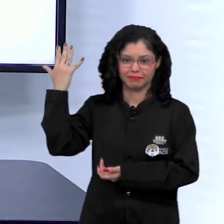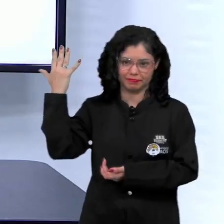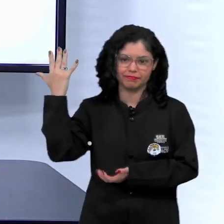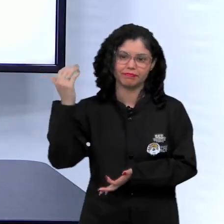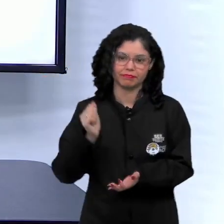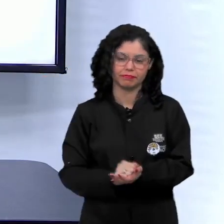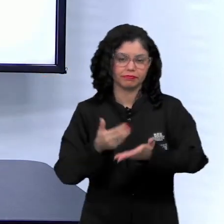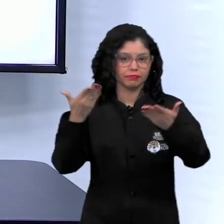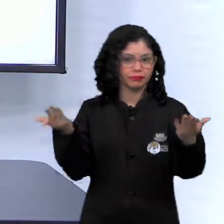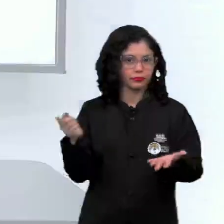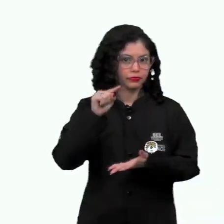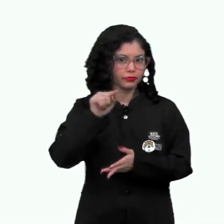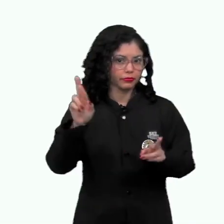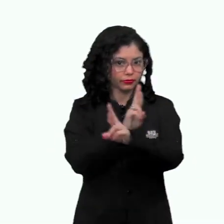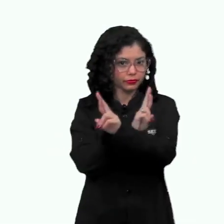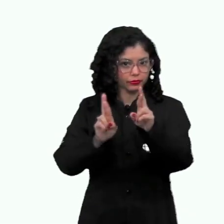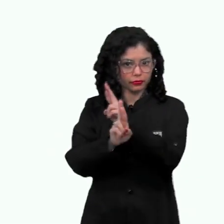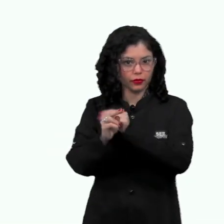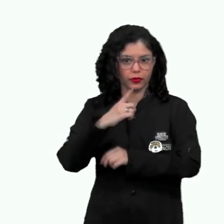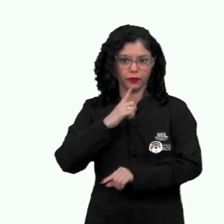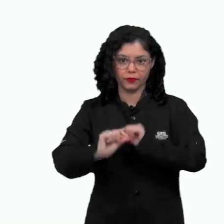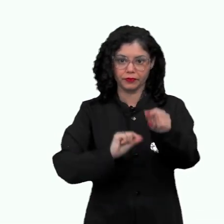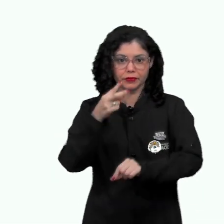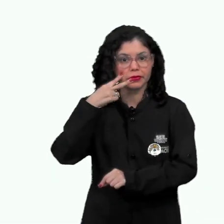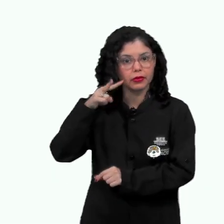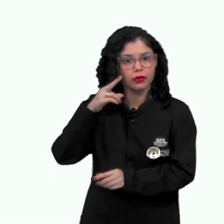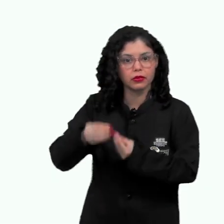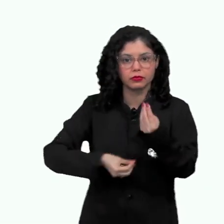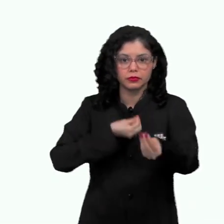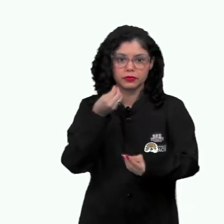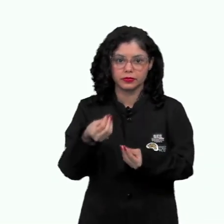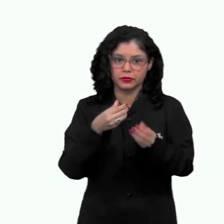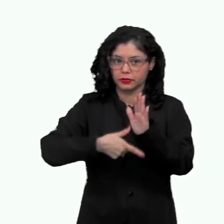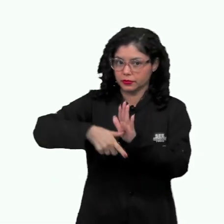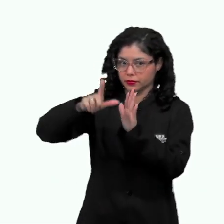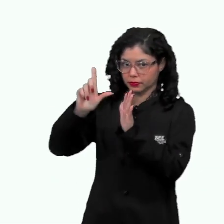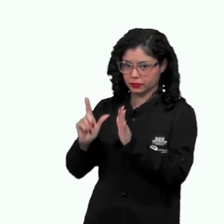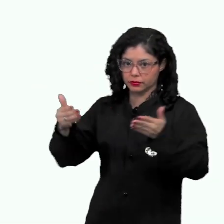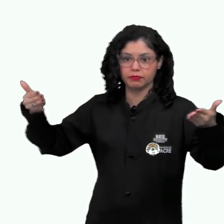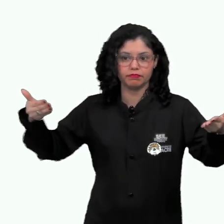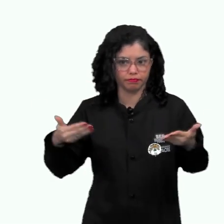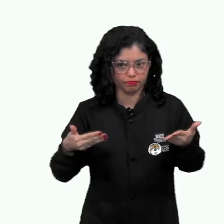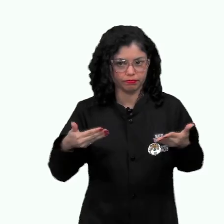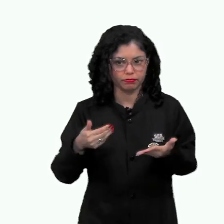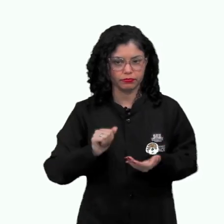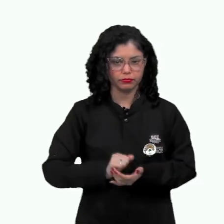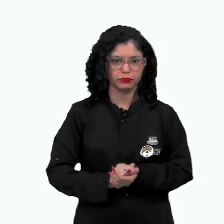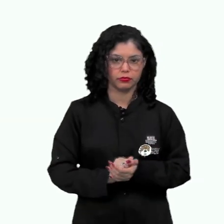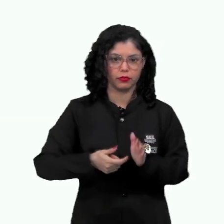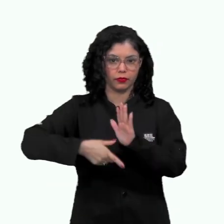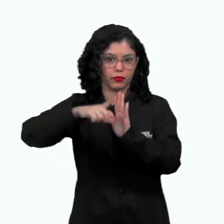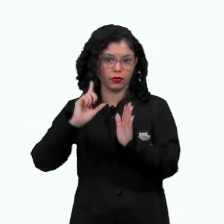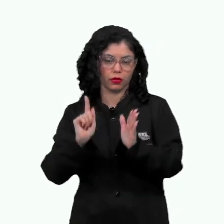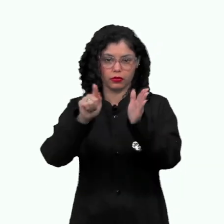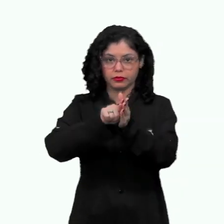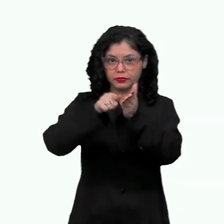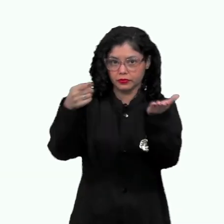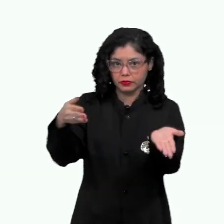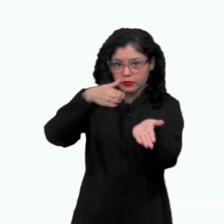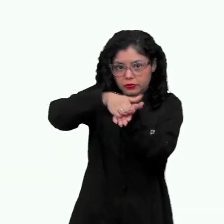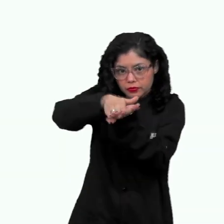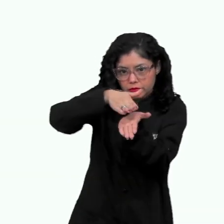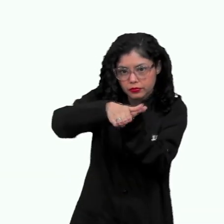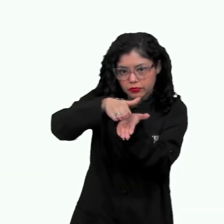acontecimentos. Então, nessa relação, nós vamos observar como que era antes e como que é agora. Antes nós tínhamos